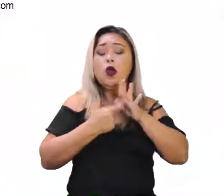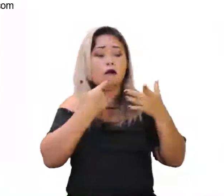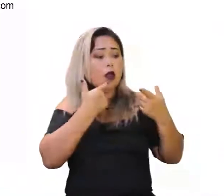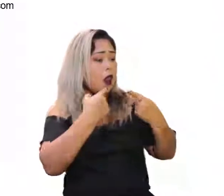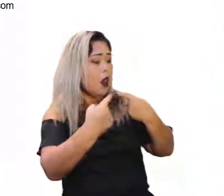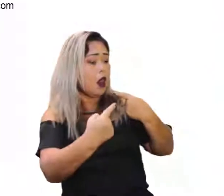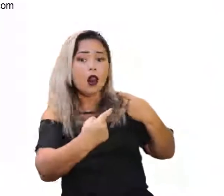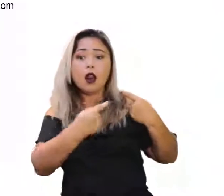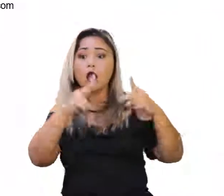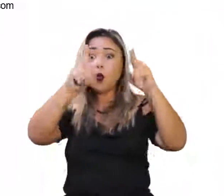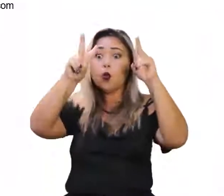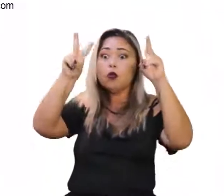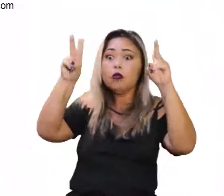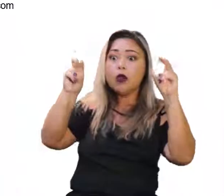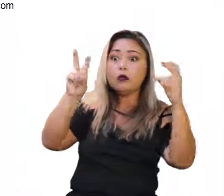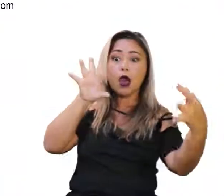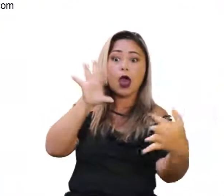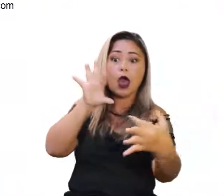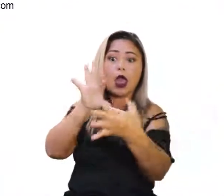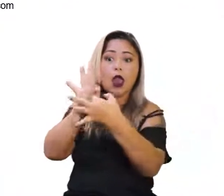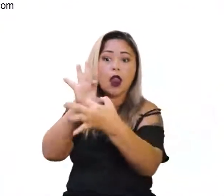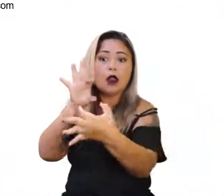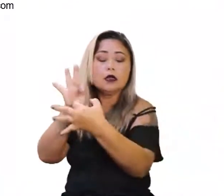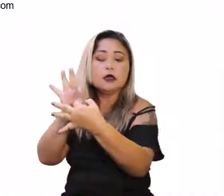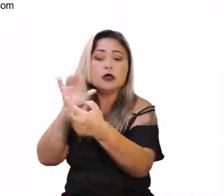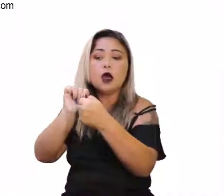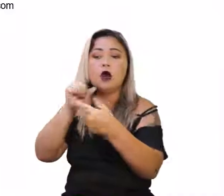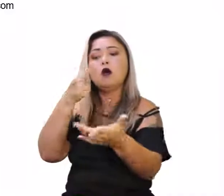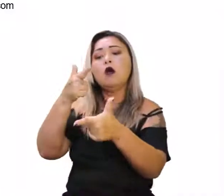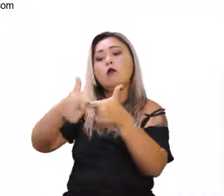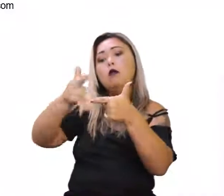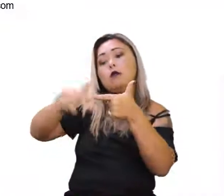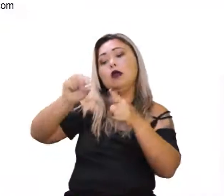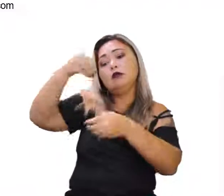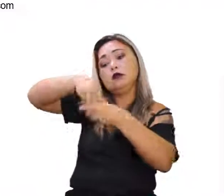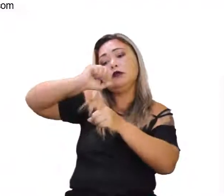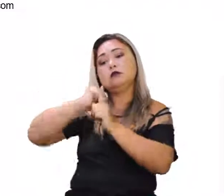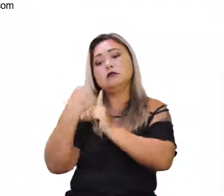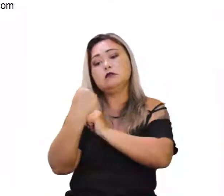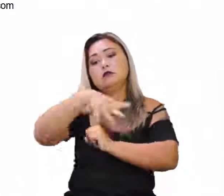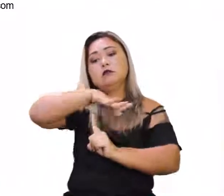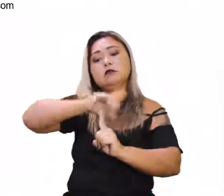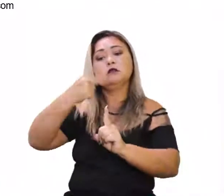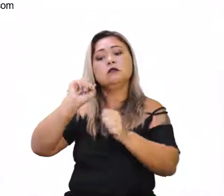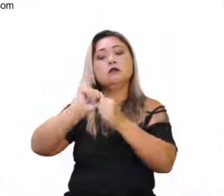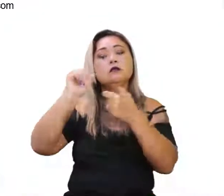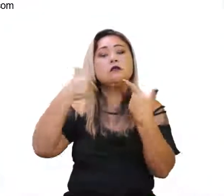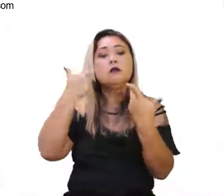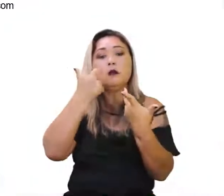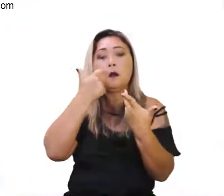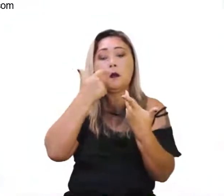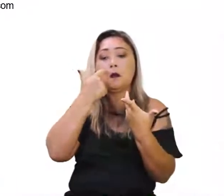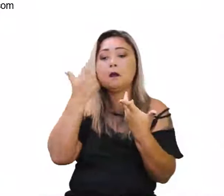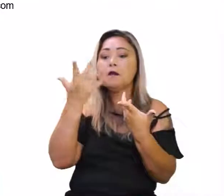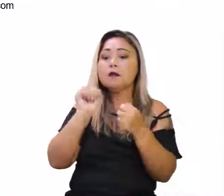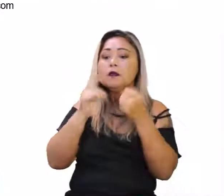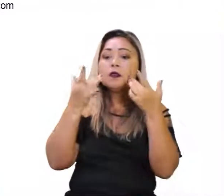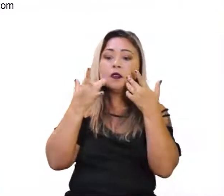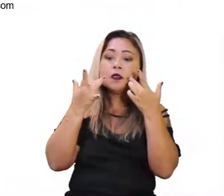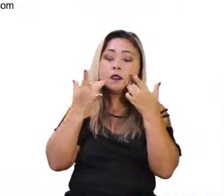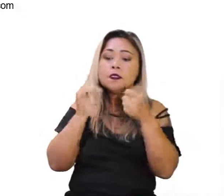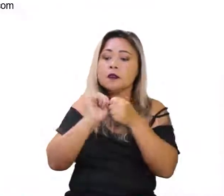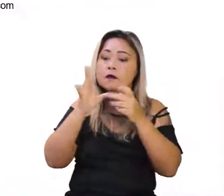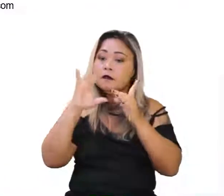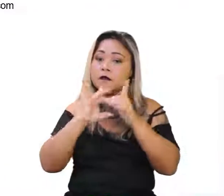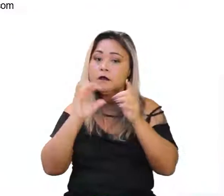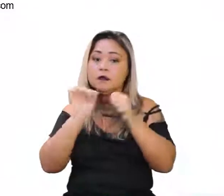discutem os temas relativos aos problemas sociais. Isso, então, olha, ele buscava, por meio do teatro, democratizar os